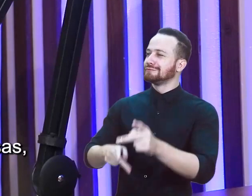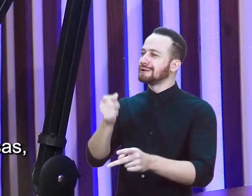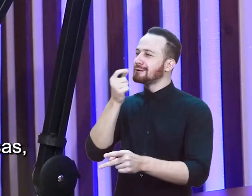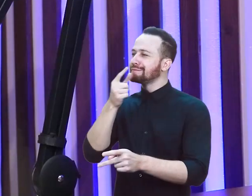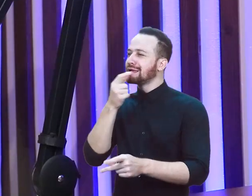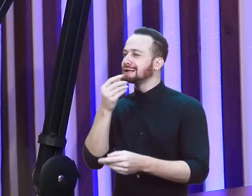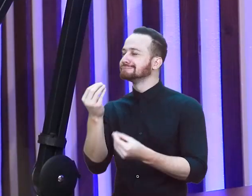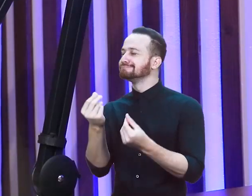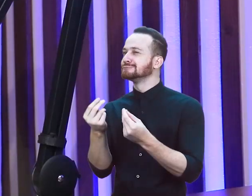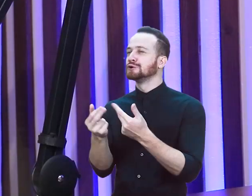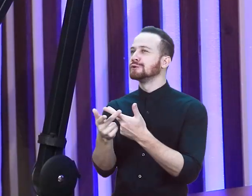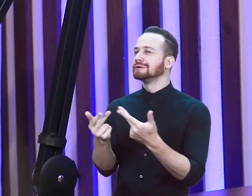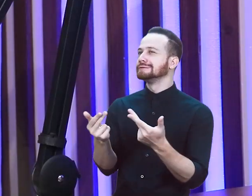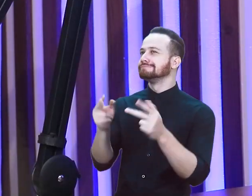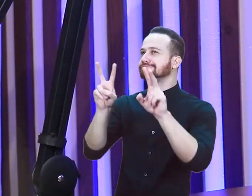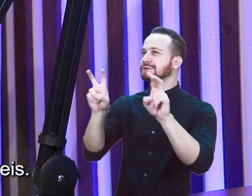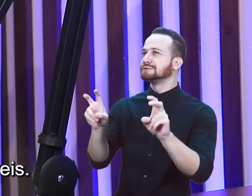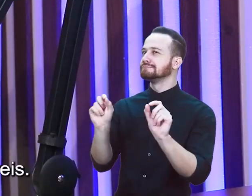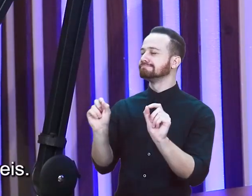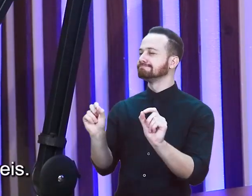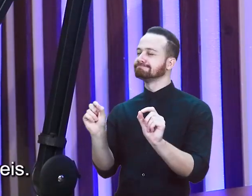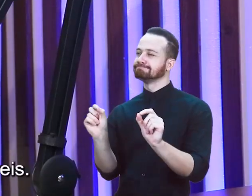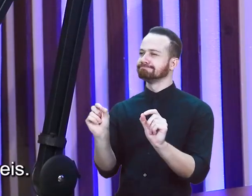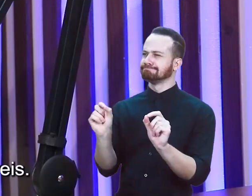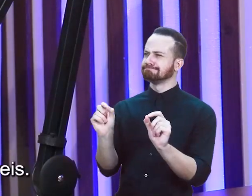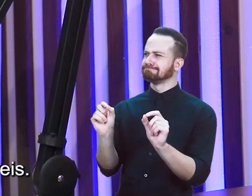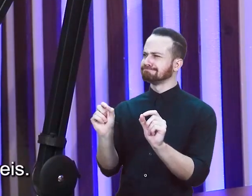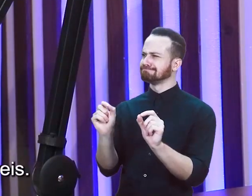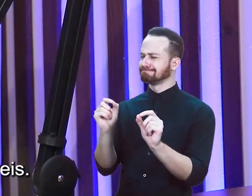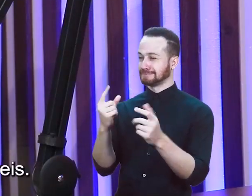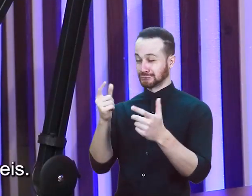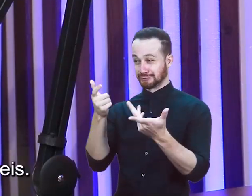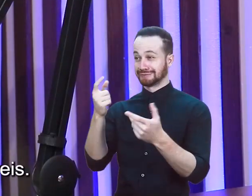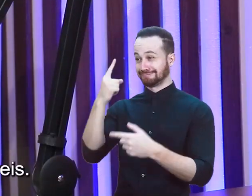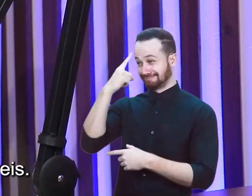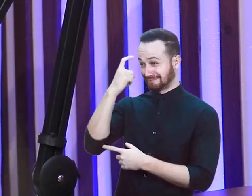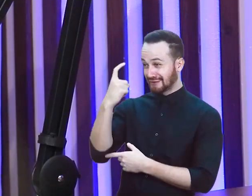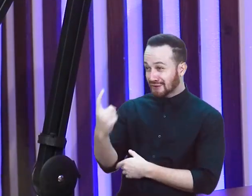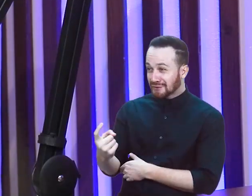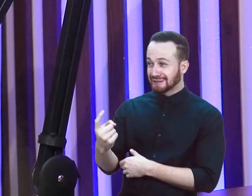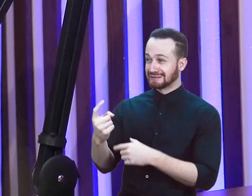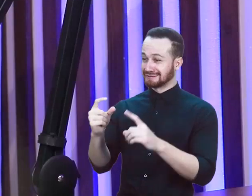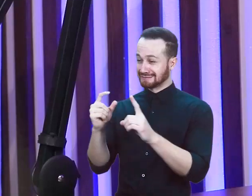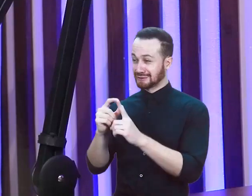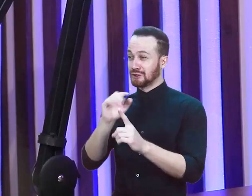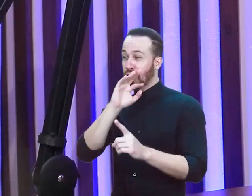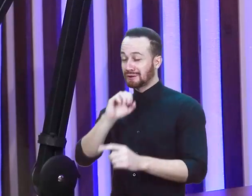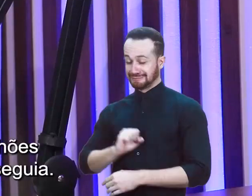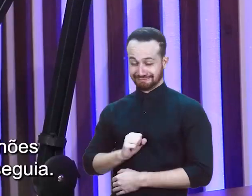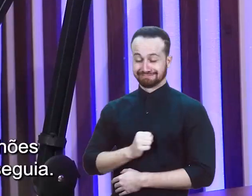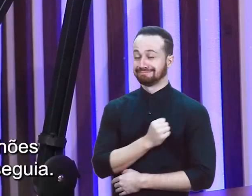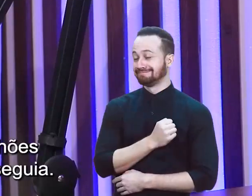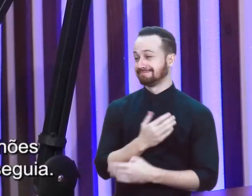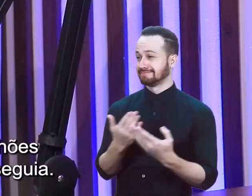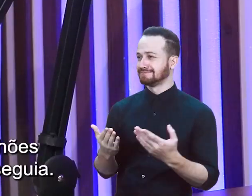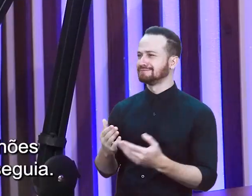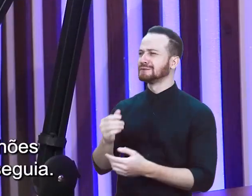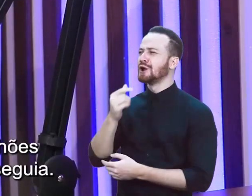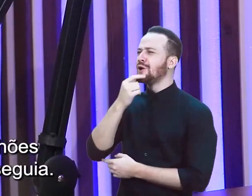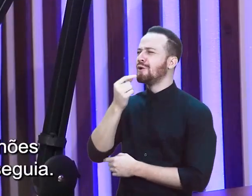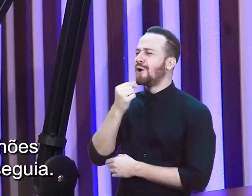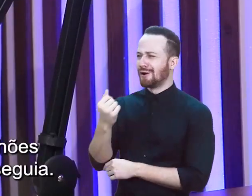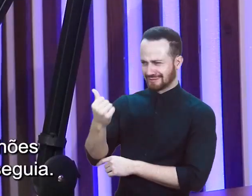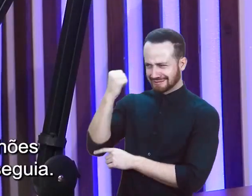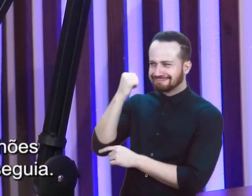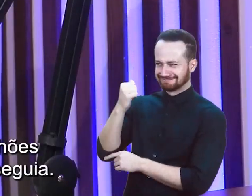diríamos assim, muito agressivas, coisas horríveis, eles fazem piada. Mussum, eu